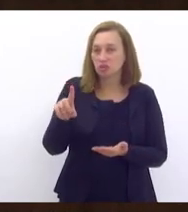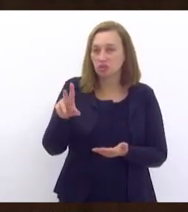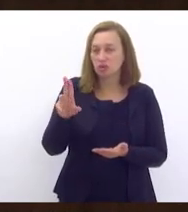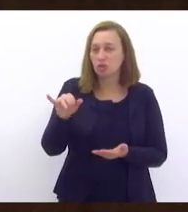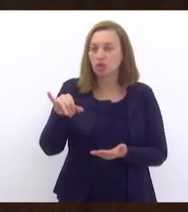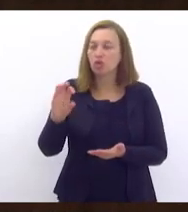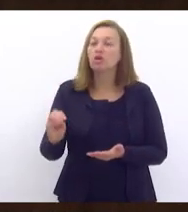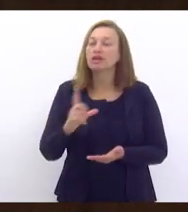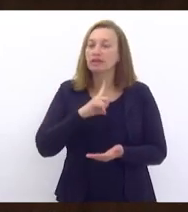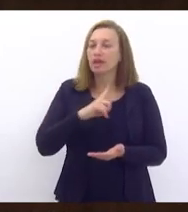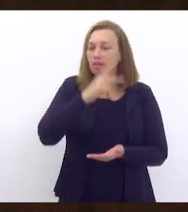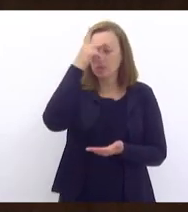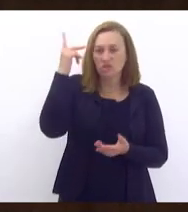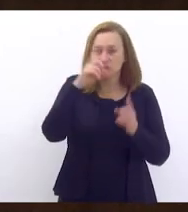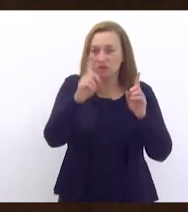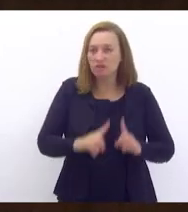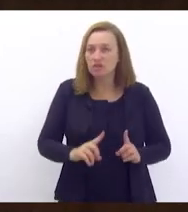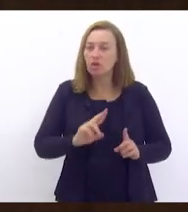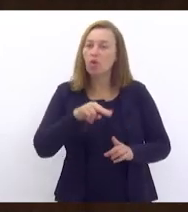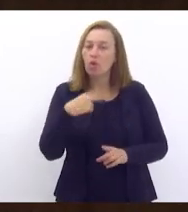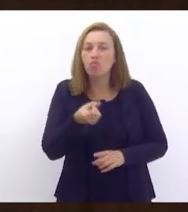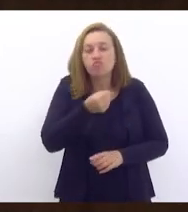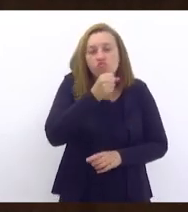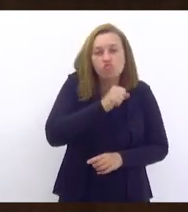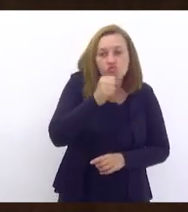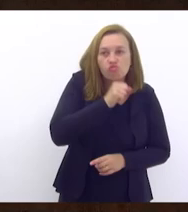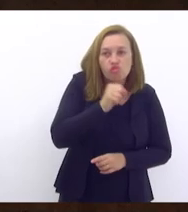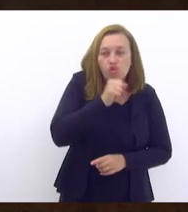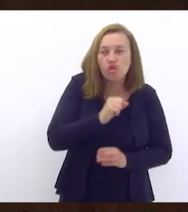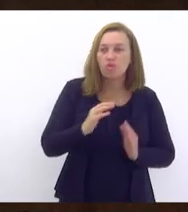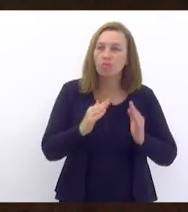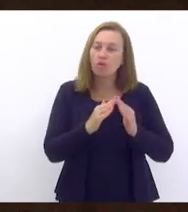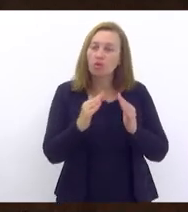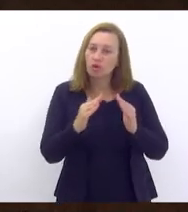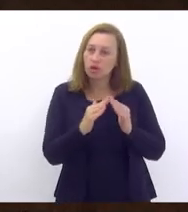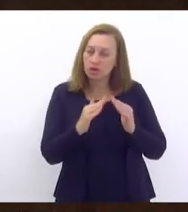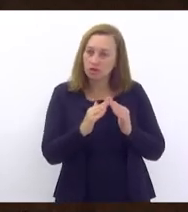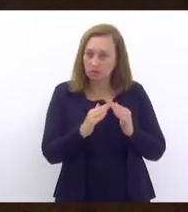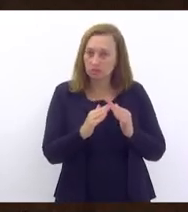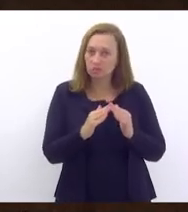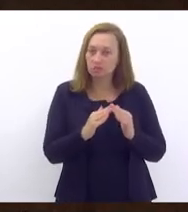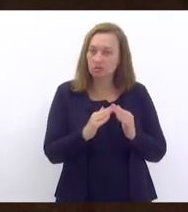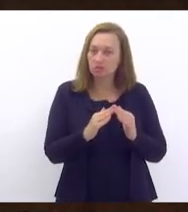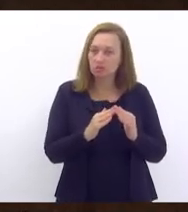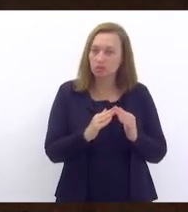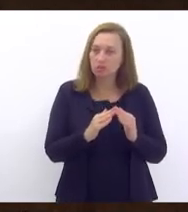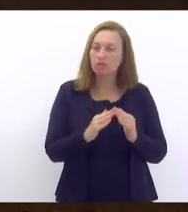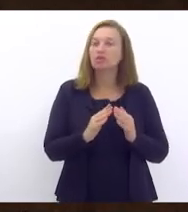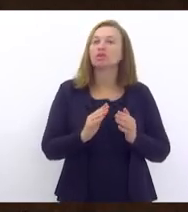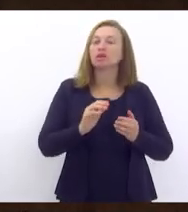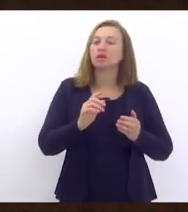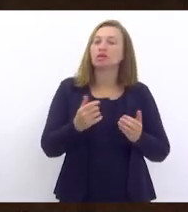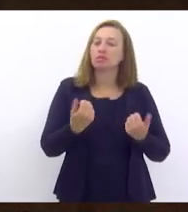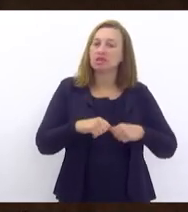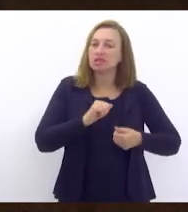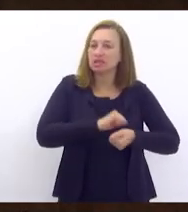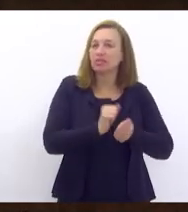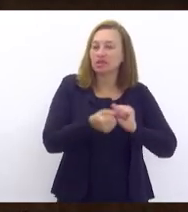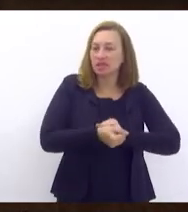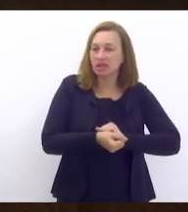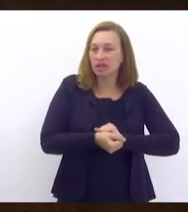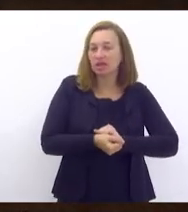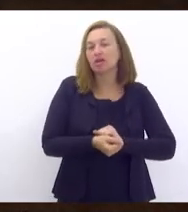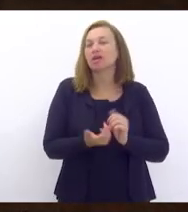com deficiência ou pessoas idosas habitando imóvel de sua propriedade a ser adaptado e que residam há